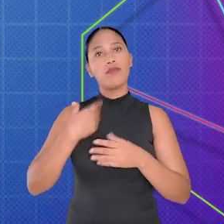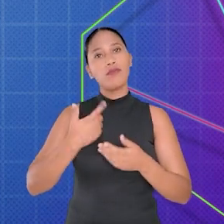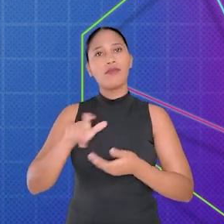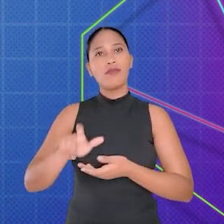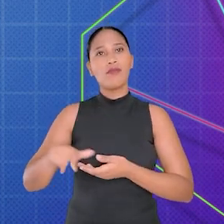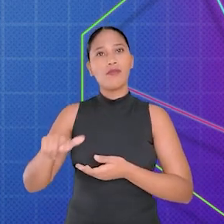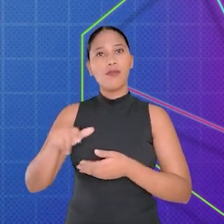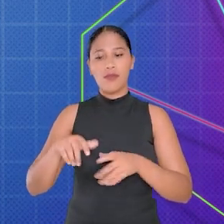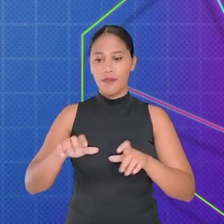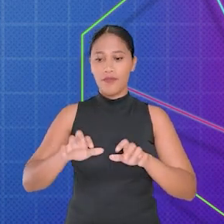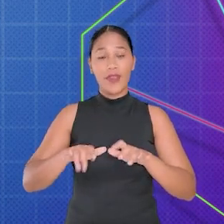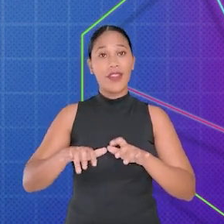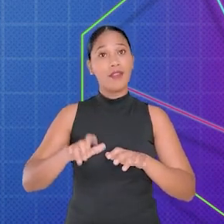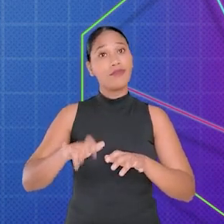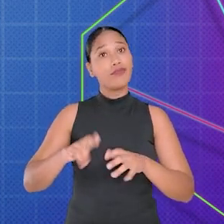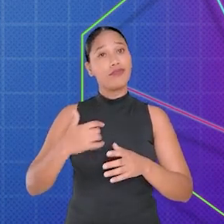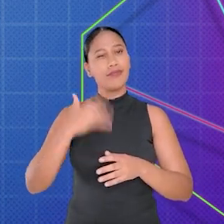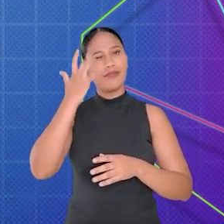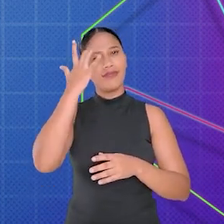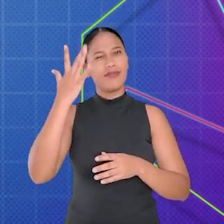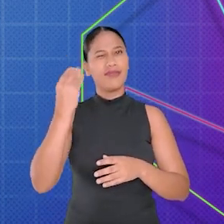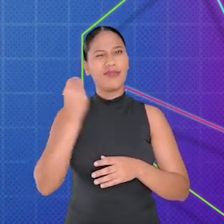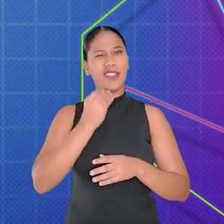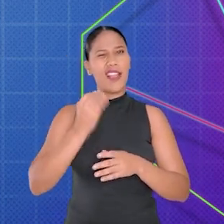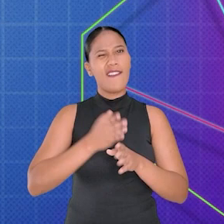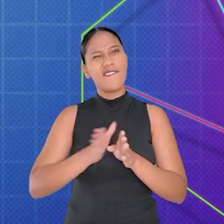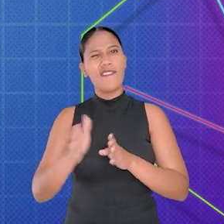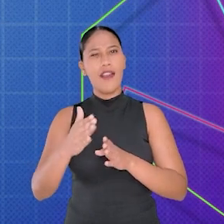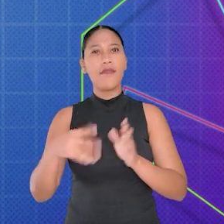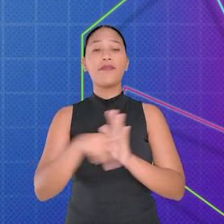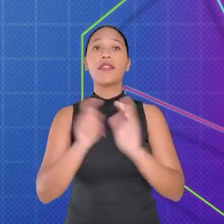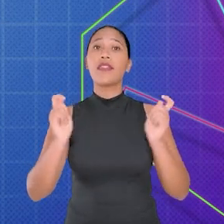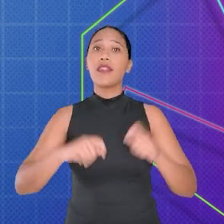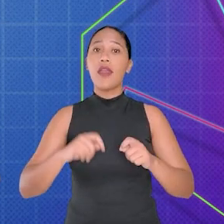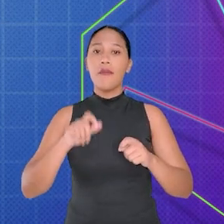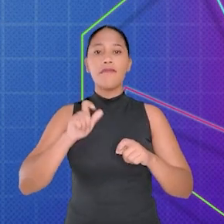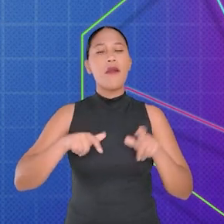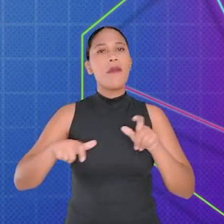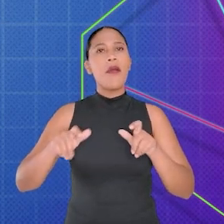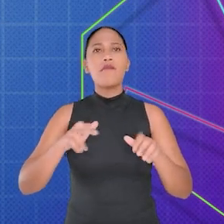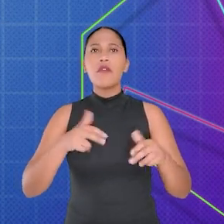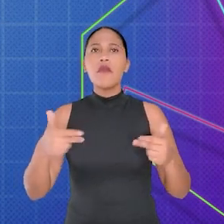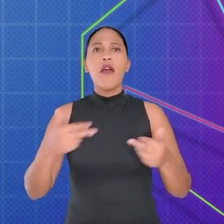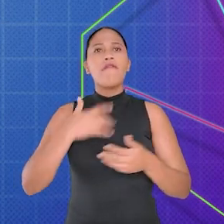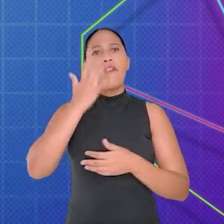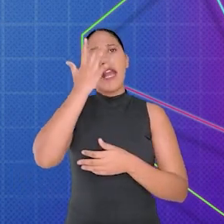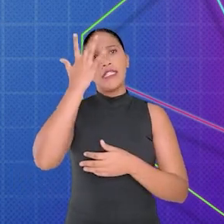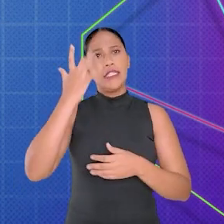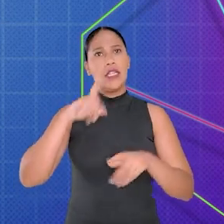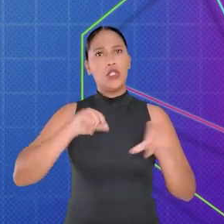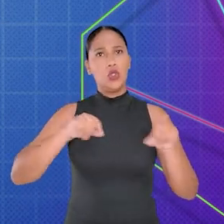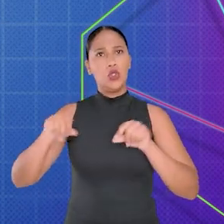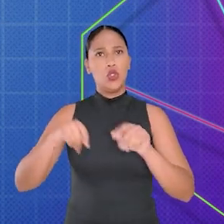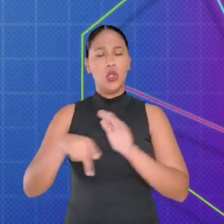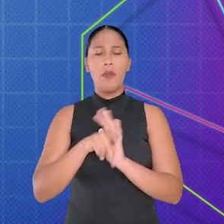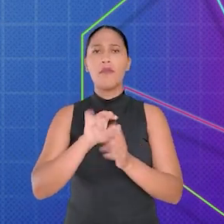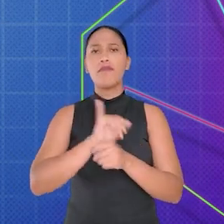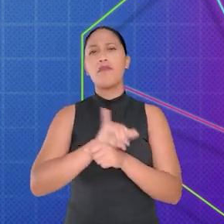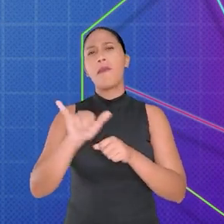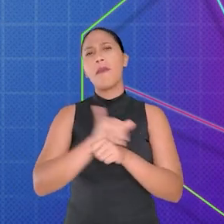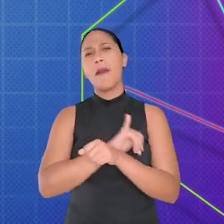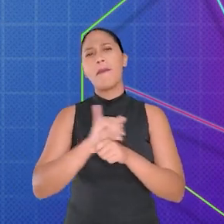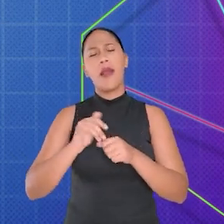atalho de teclado. Com essa visão geral da interface do Blender, os usuários podem navegar com muito mais facilidade pelas